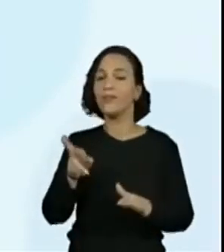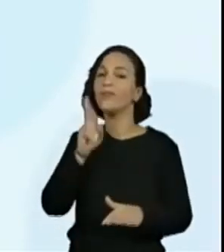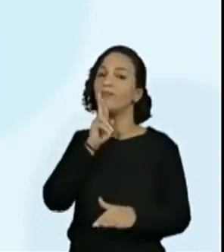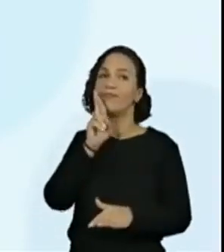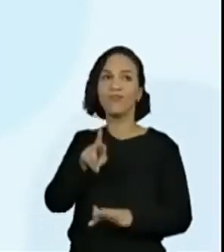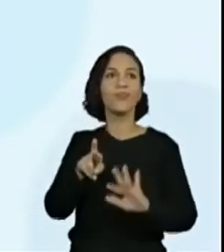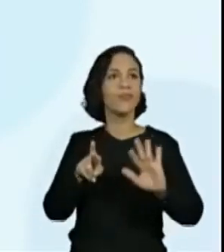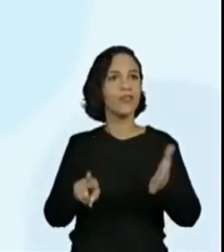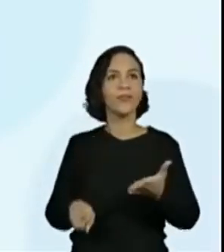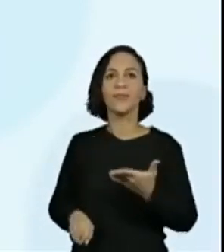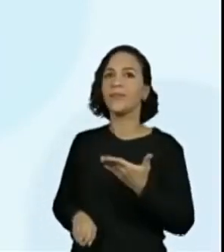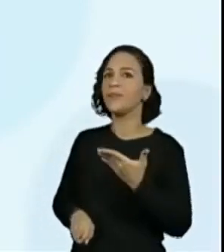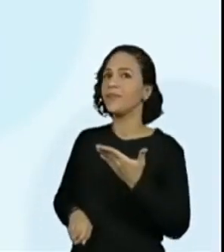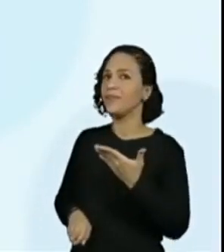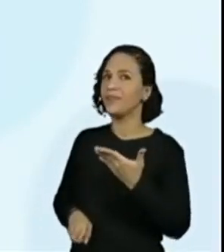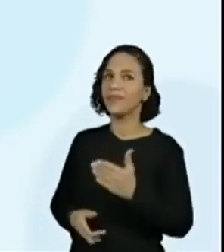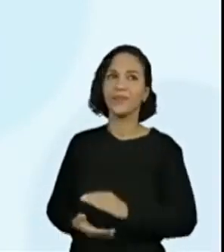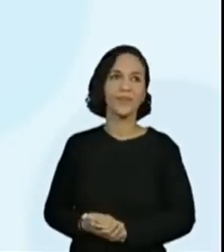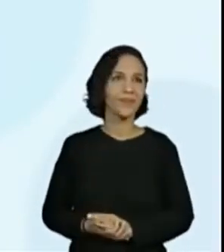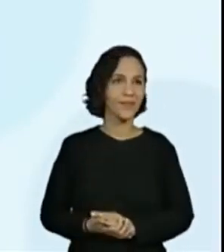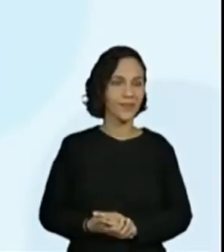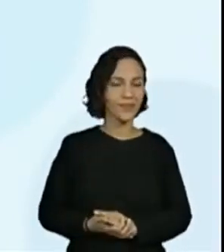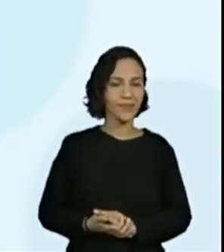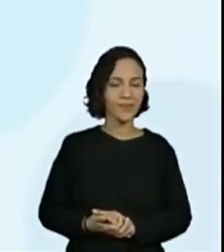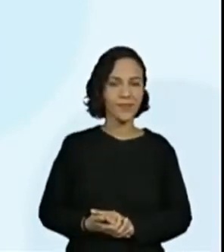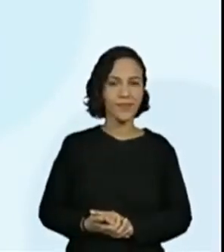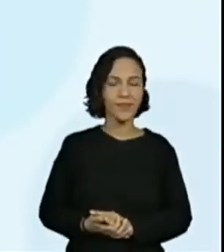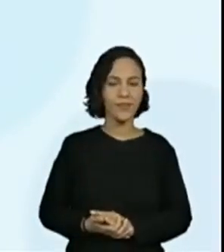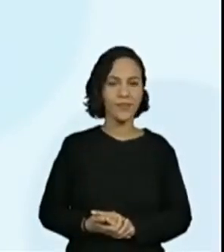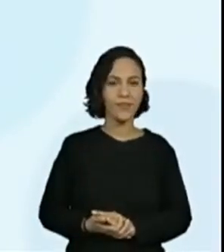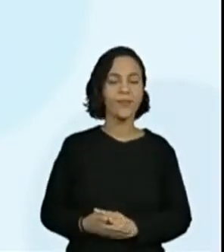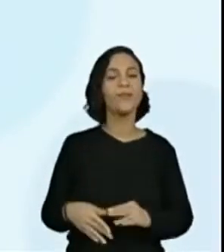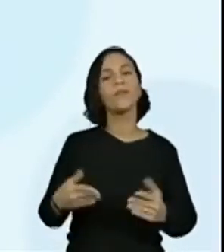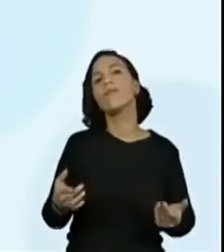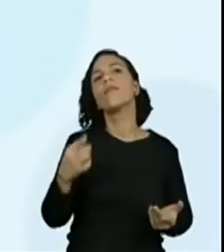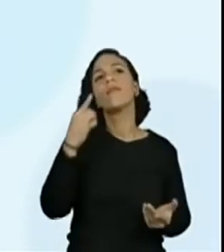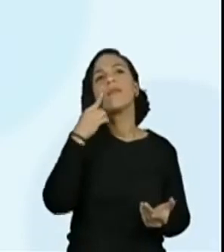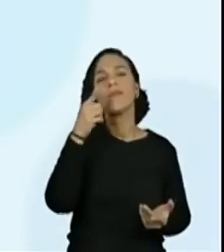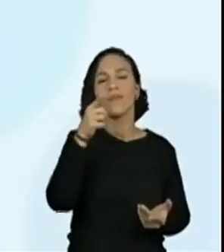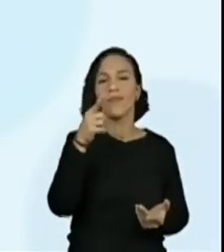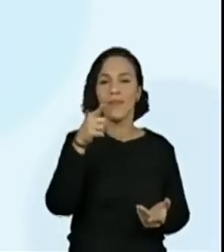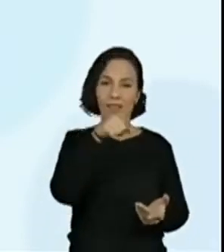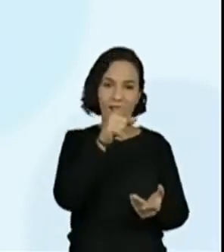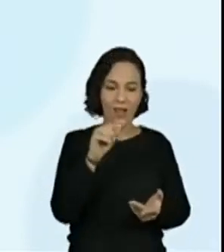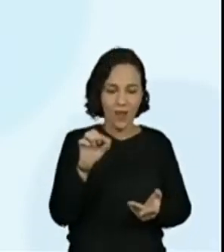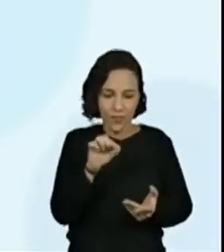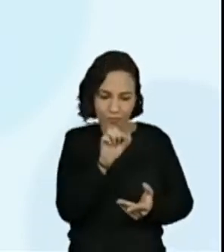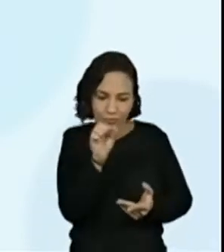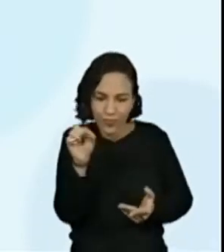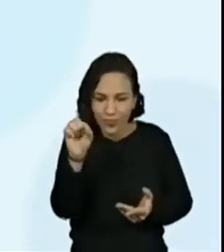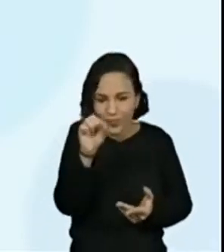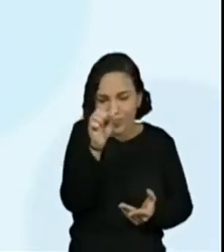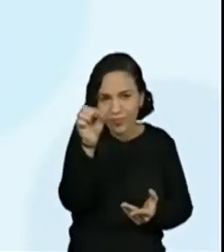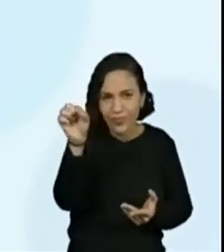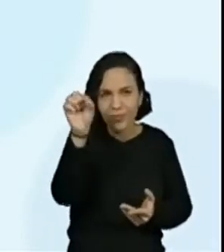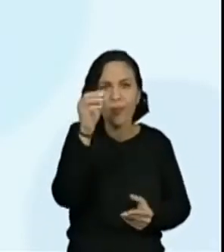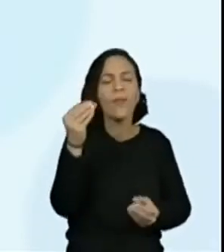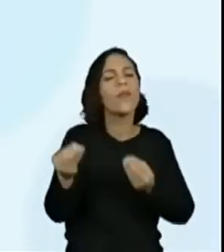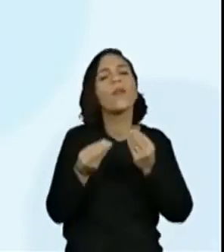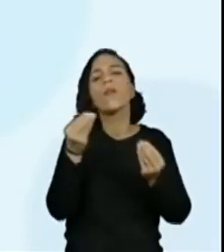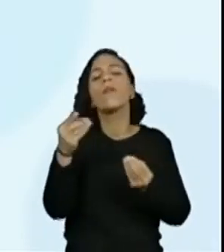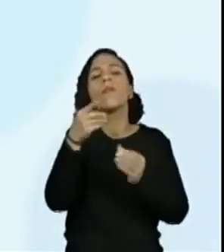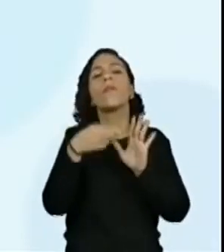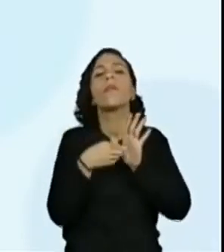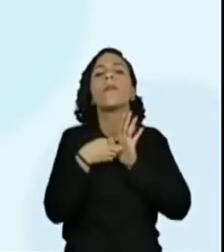ok? Eles foram colocando ali. Então, olha lá, observando o desenho que o Adriano fez, como você pode